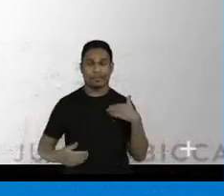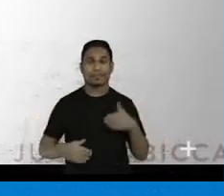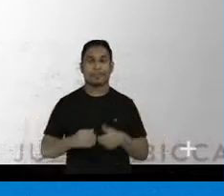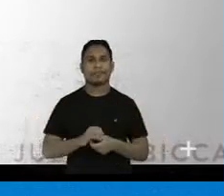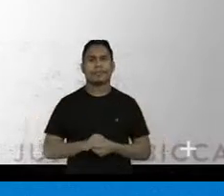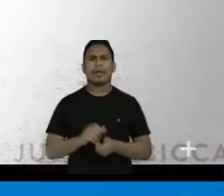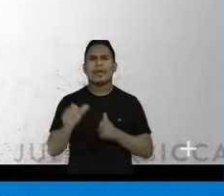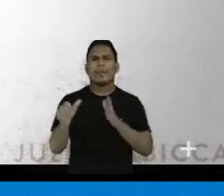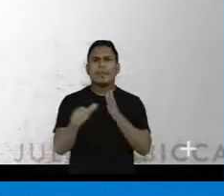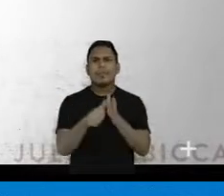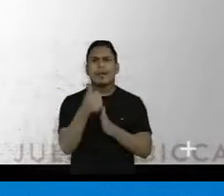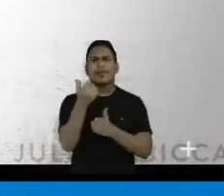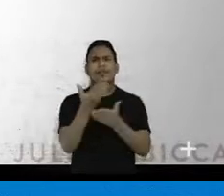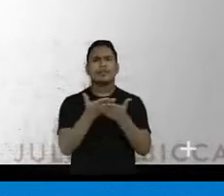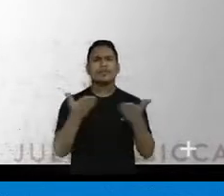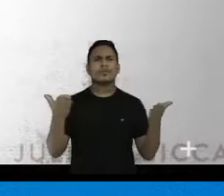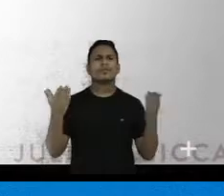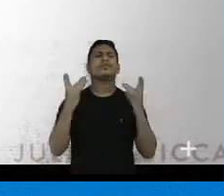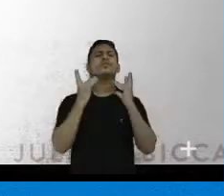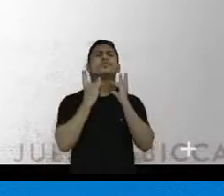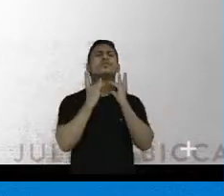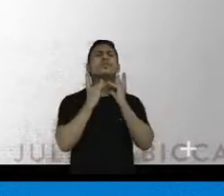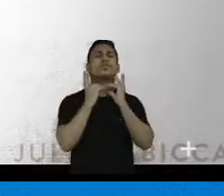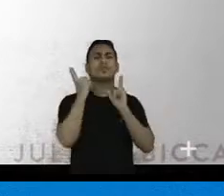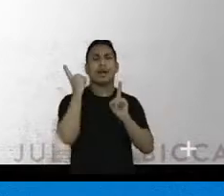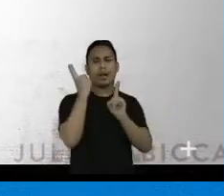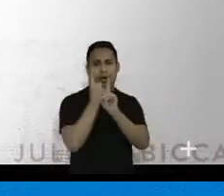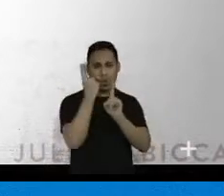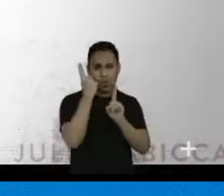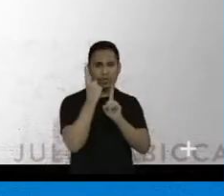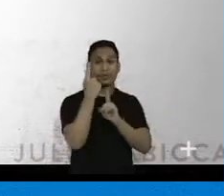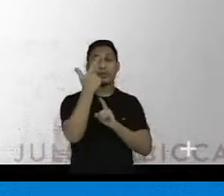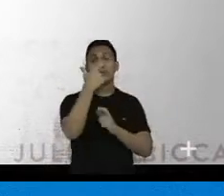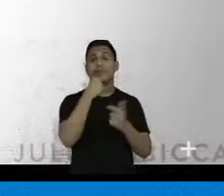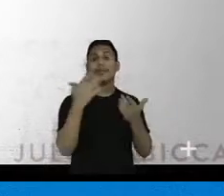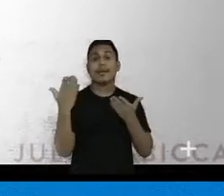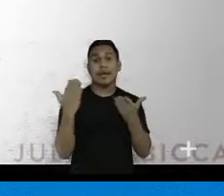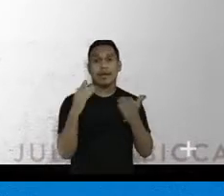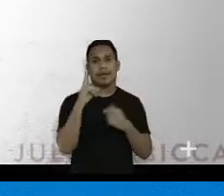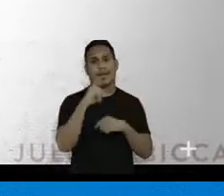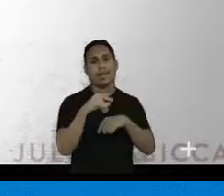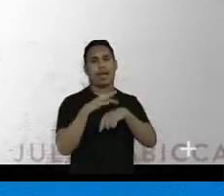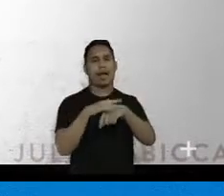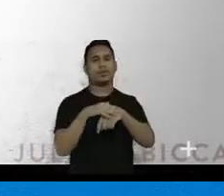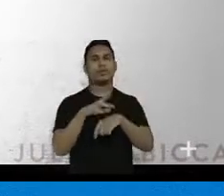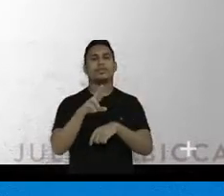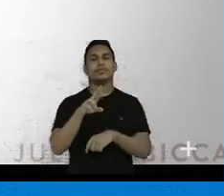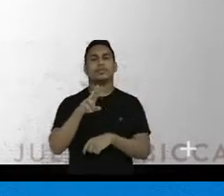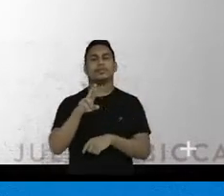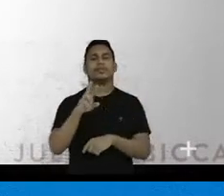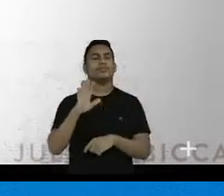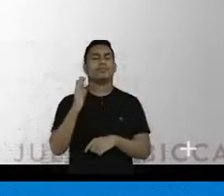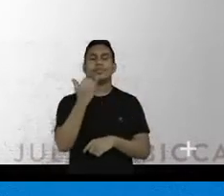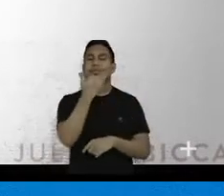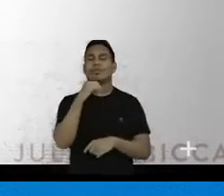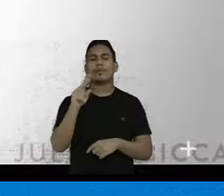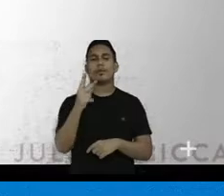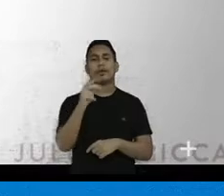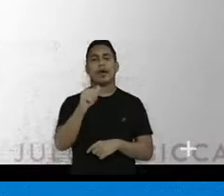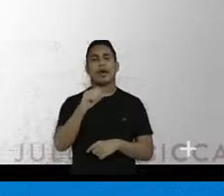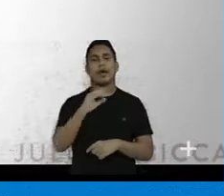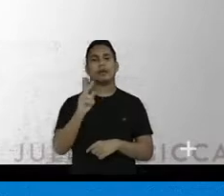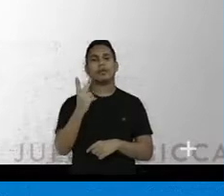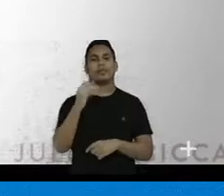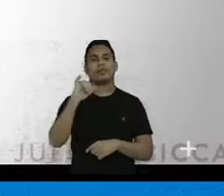essa doença que dá nome à nossa aula, que é a doença de Hashimoto, foi justamente um médico japonês chamado